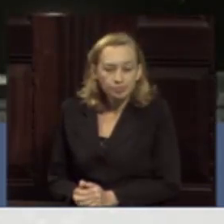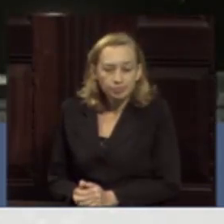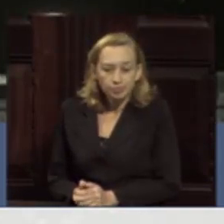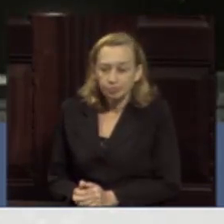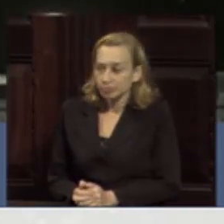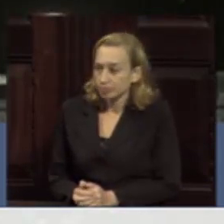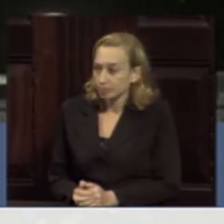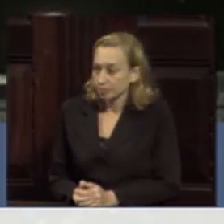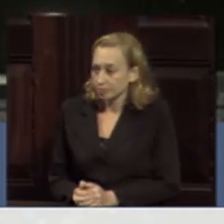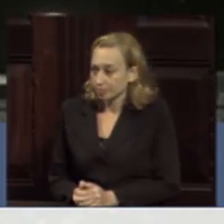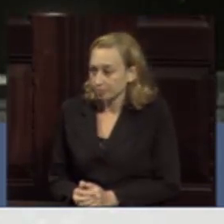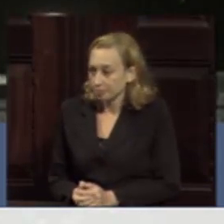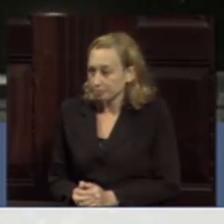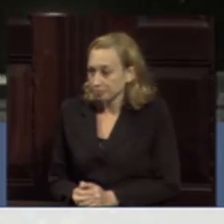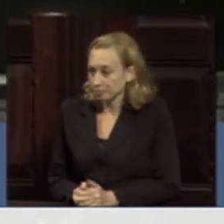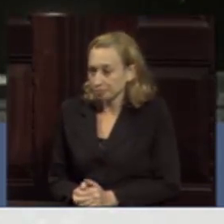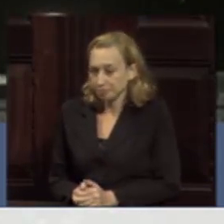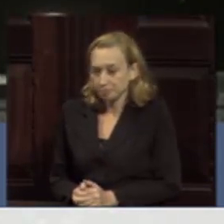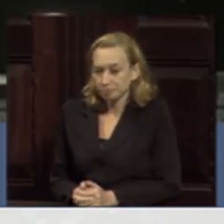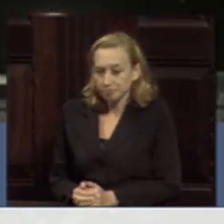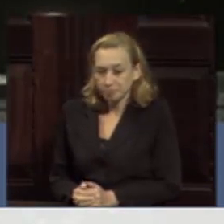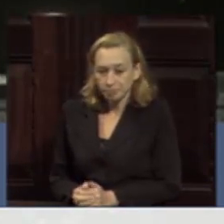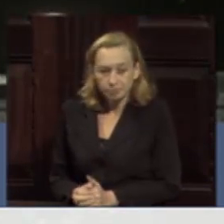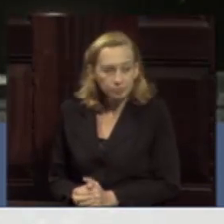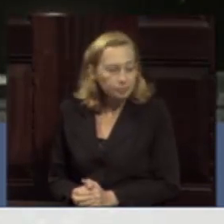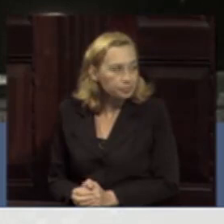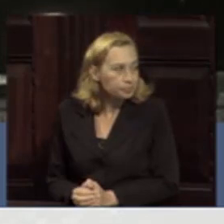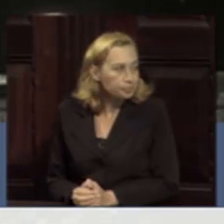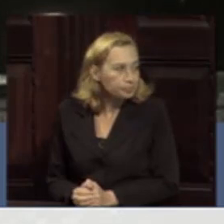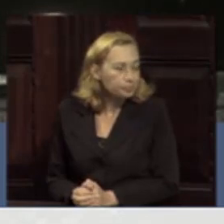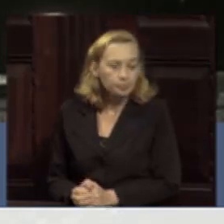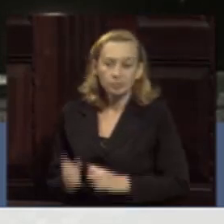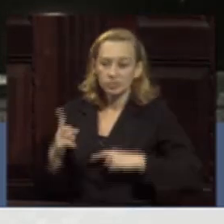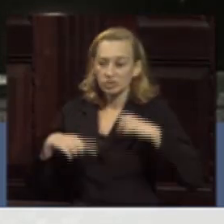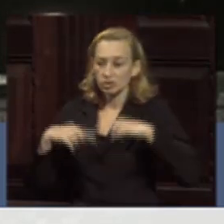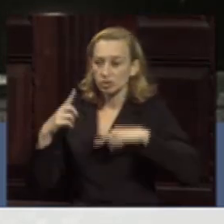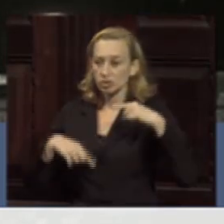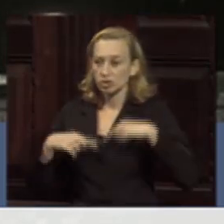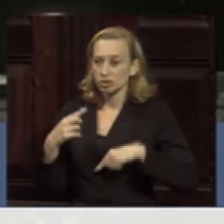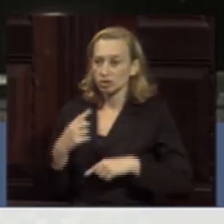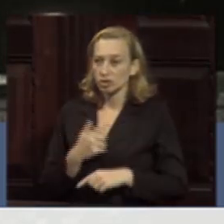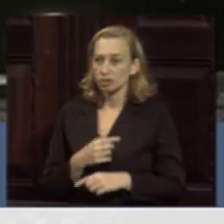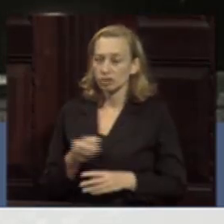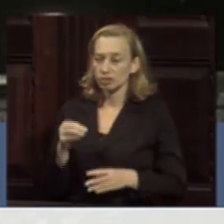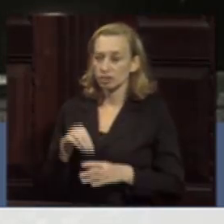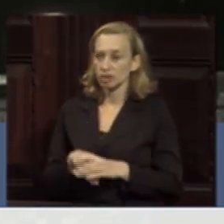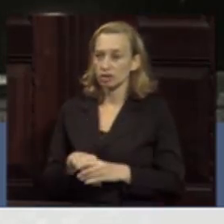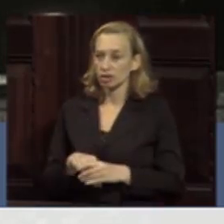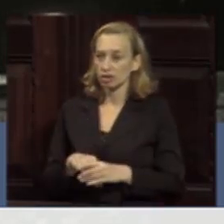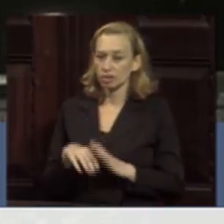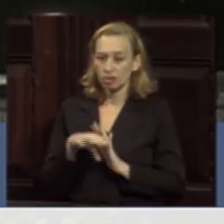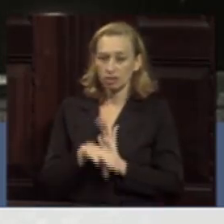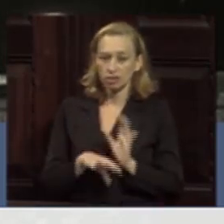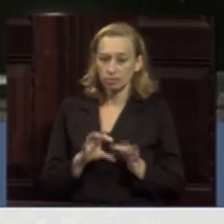Não havendo mais quem queira discutir, a presidência coloca em votação as emendas,